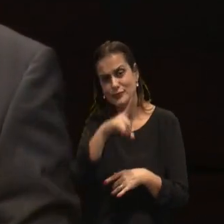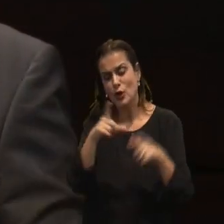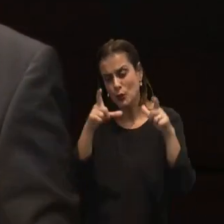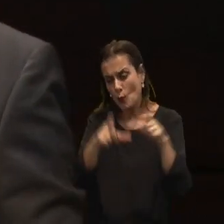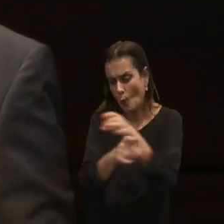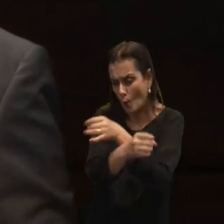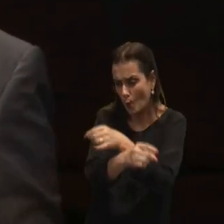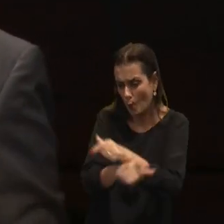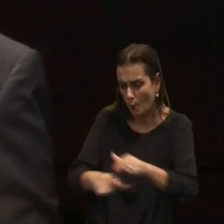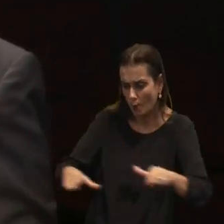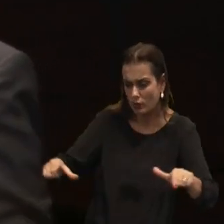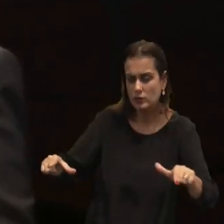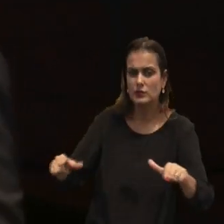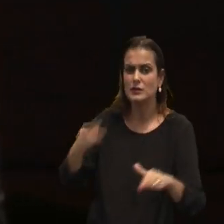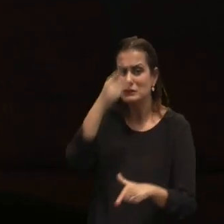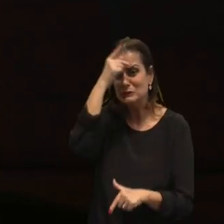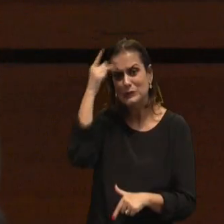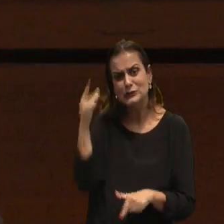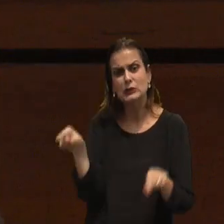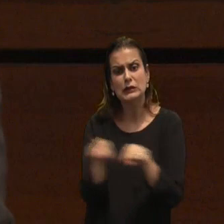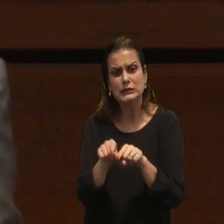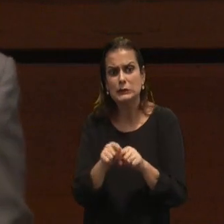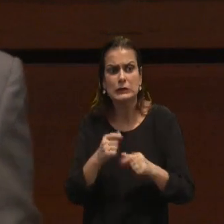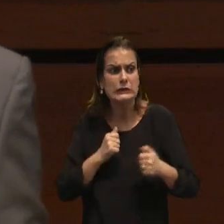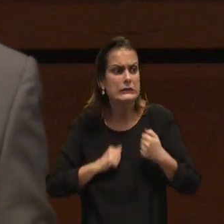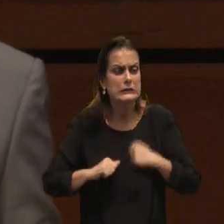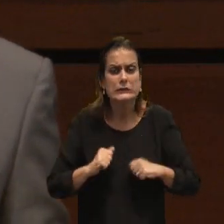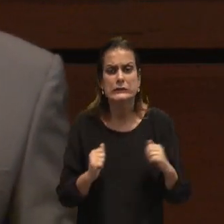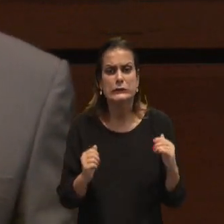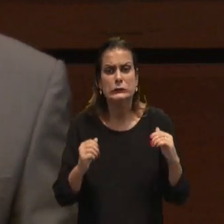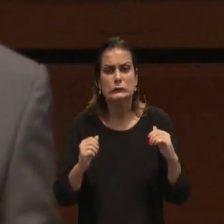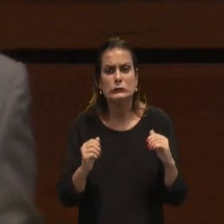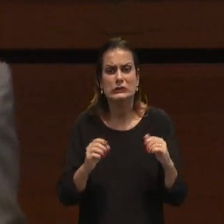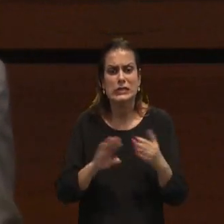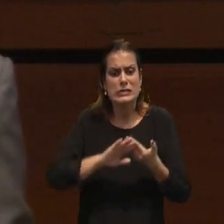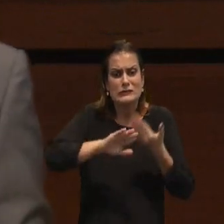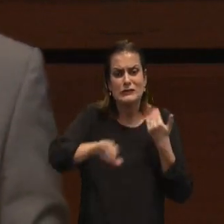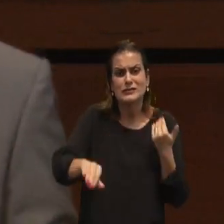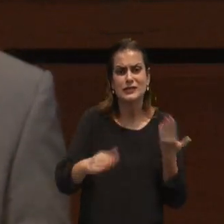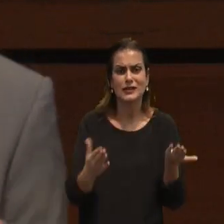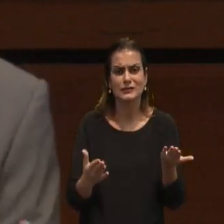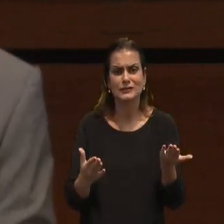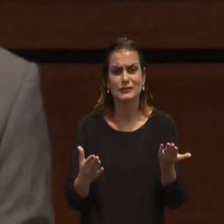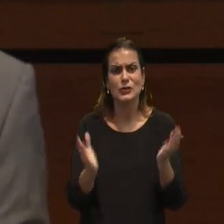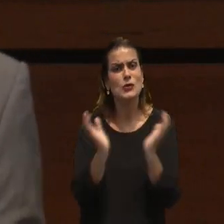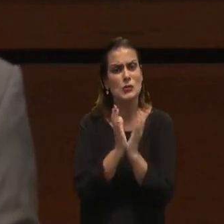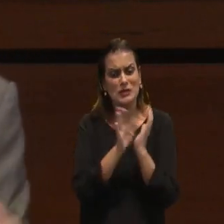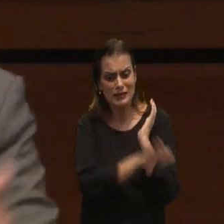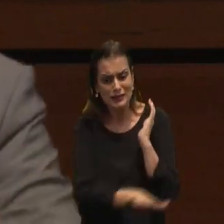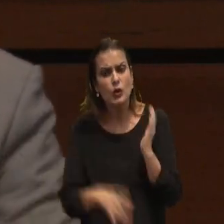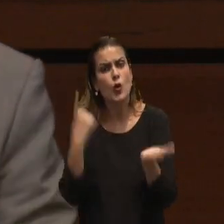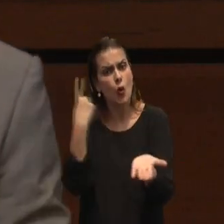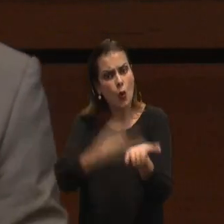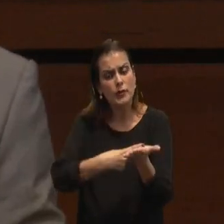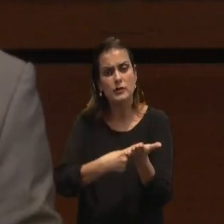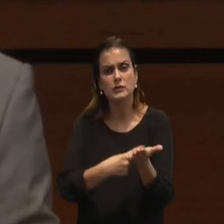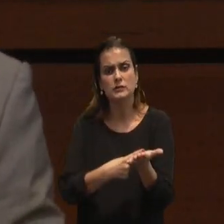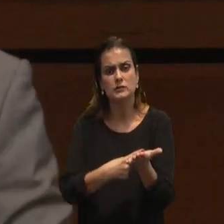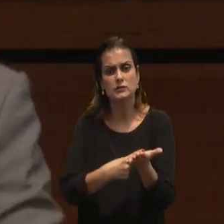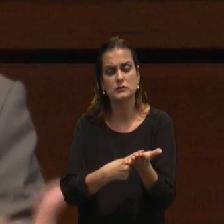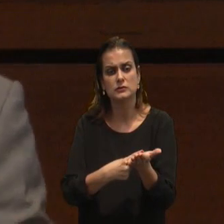crianças não interagem, elas ficam também ansiosas dentro de casa. O ministério infantil, ele está comprometido, não porque ele não